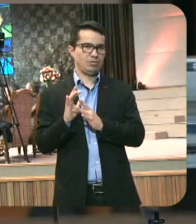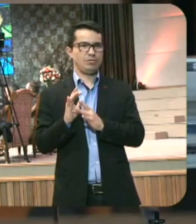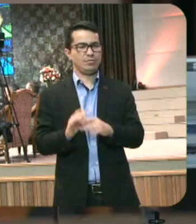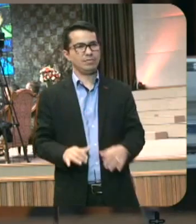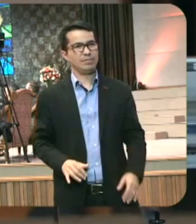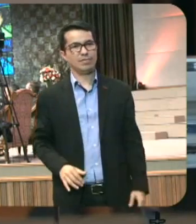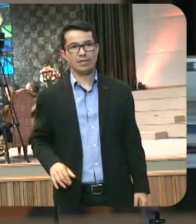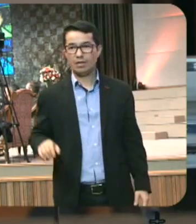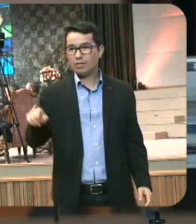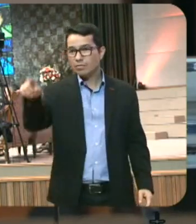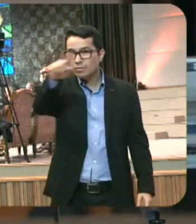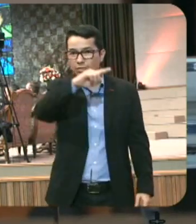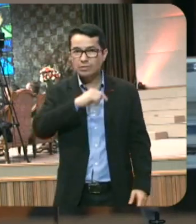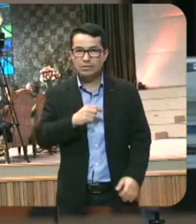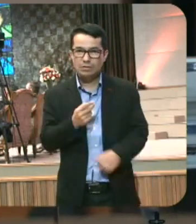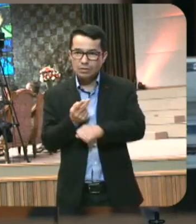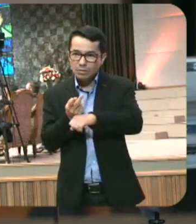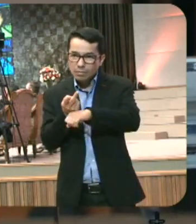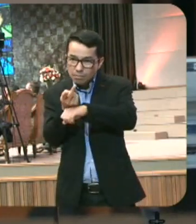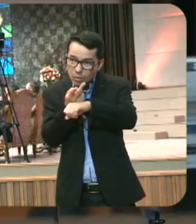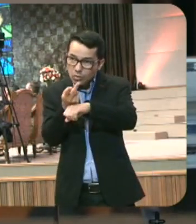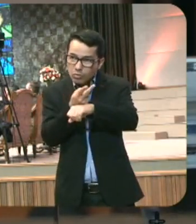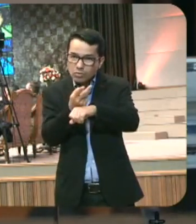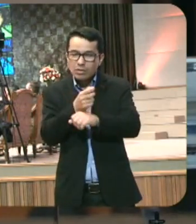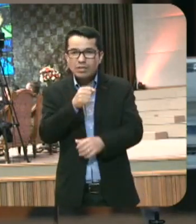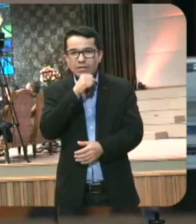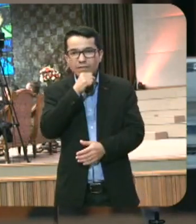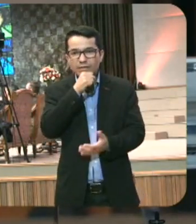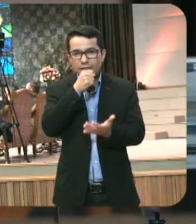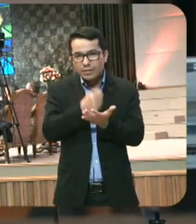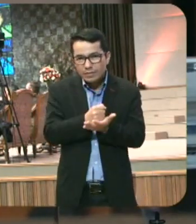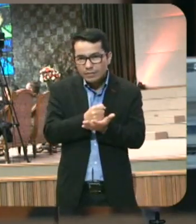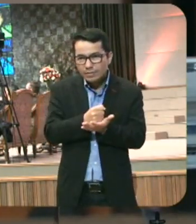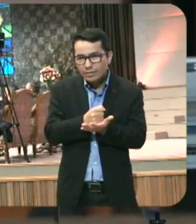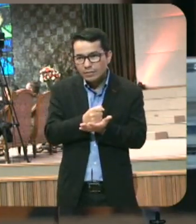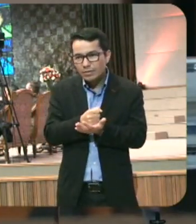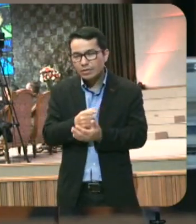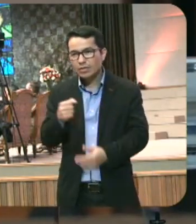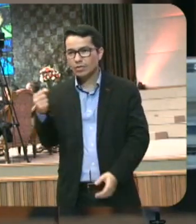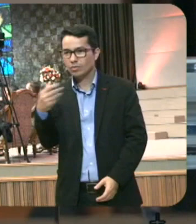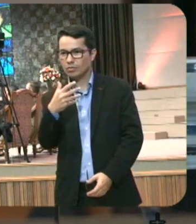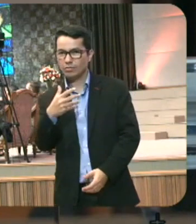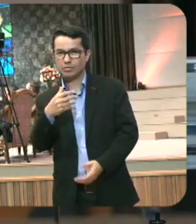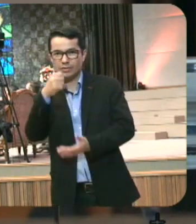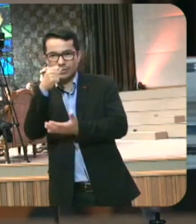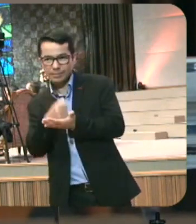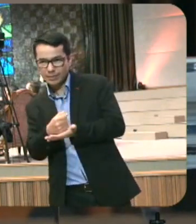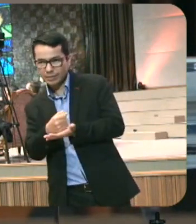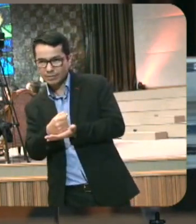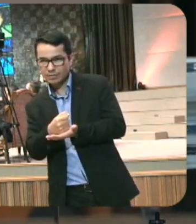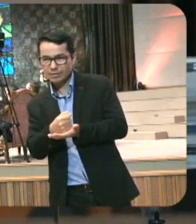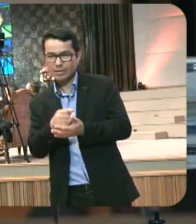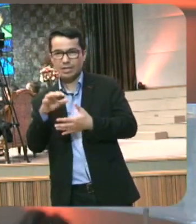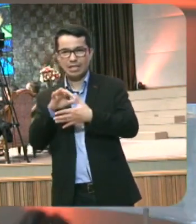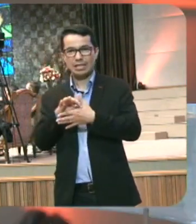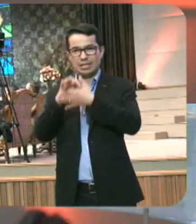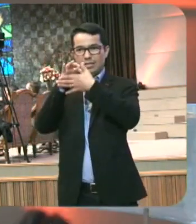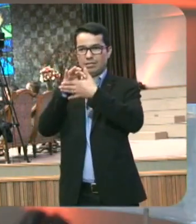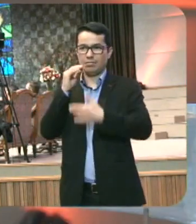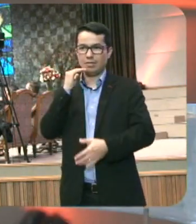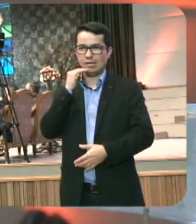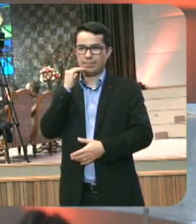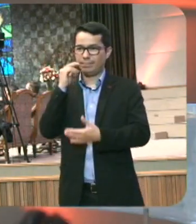Se você procurar, você vai encontrar no Velho e no Novo Testamento as falhas de todos os líderes,